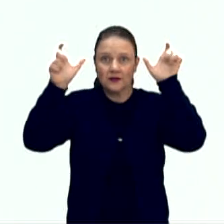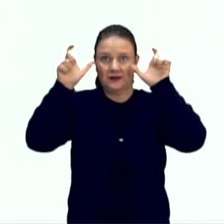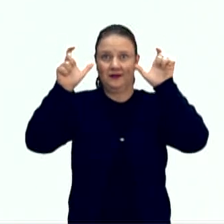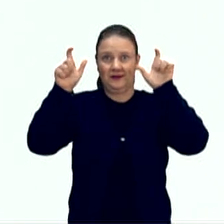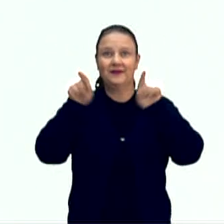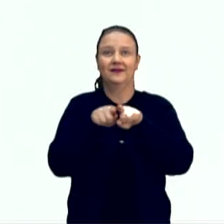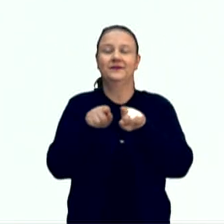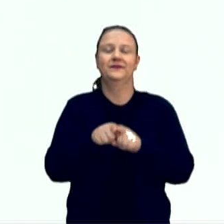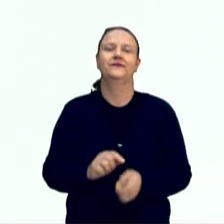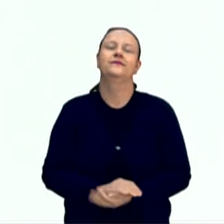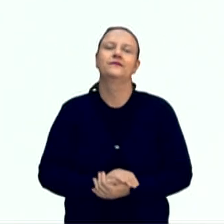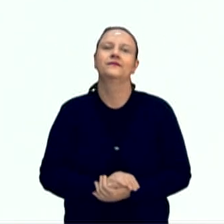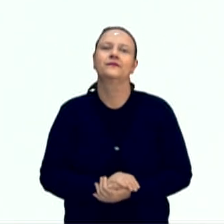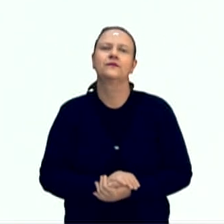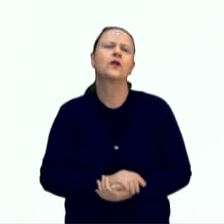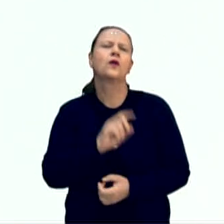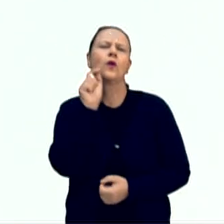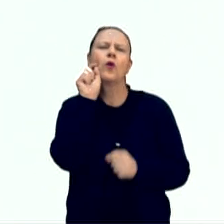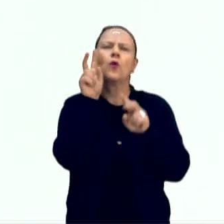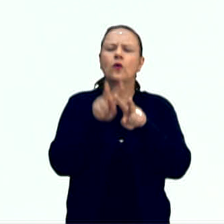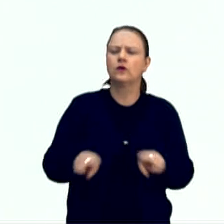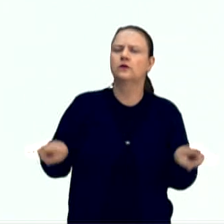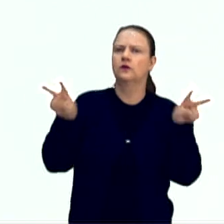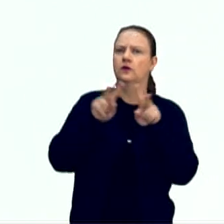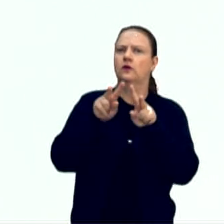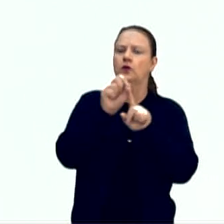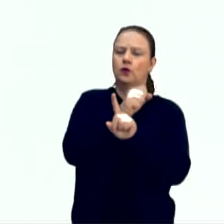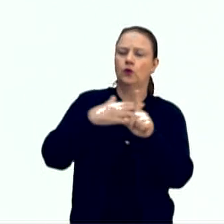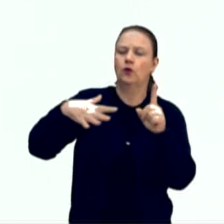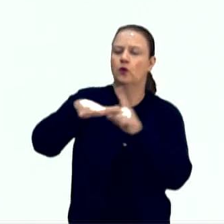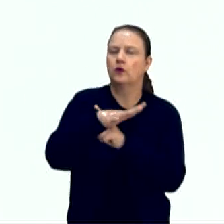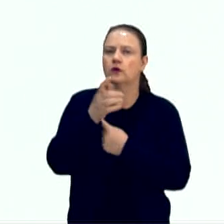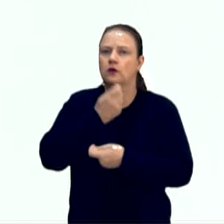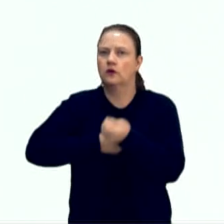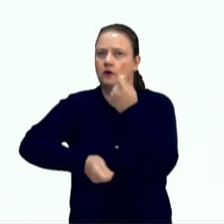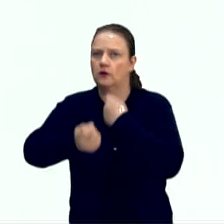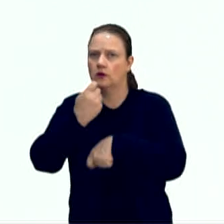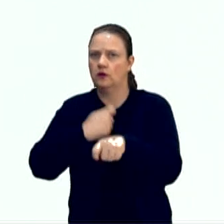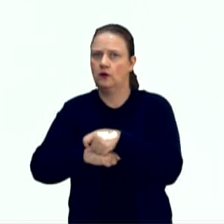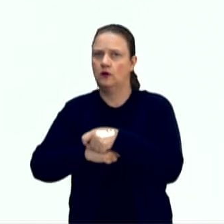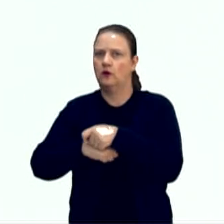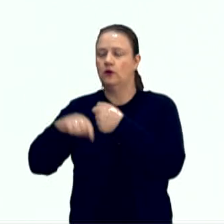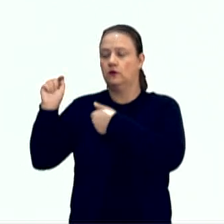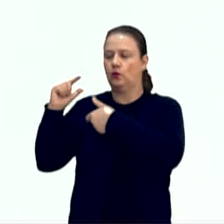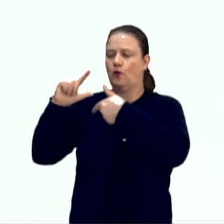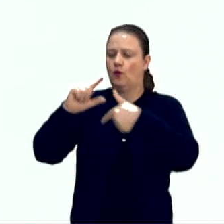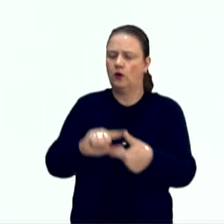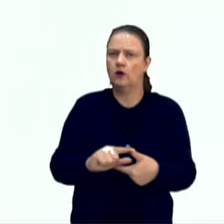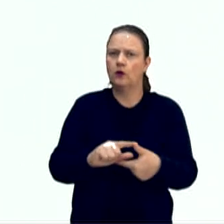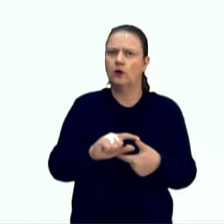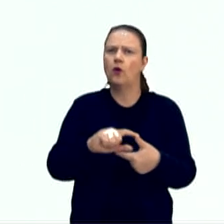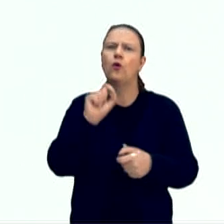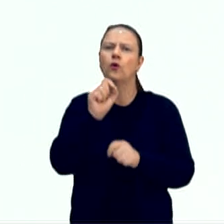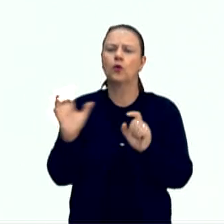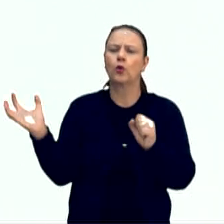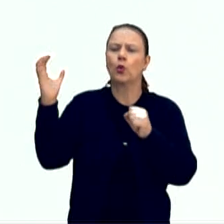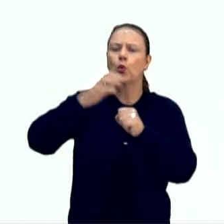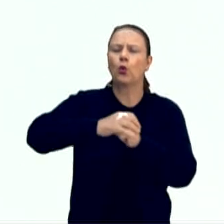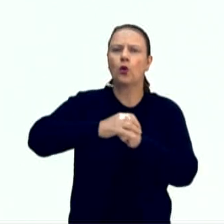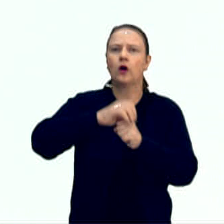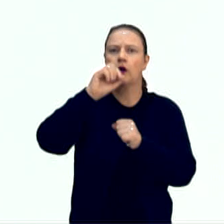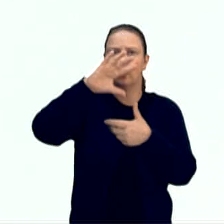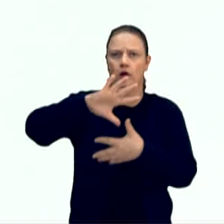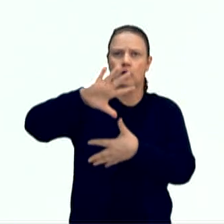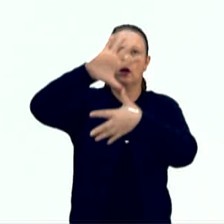vou falando. Do ponto de vista socioeconômico, a herança colonial americana está